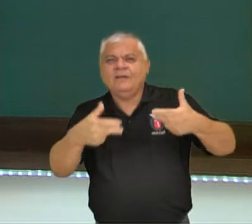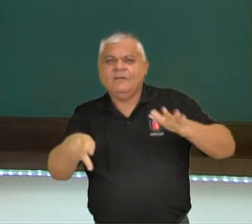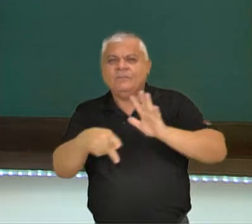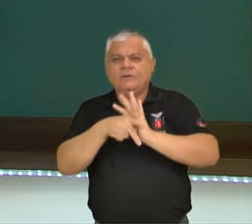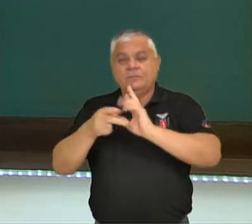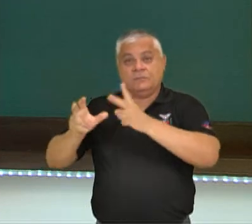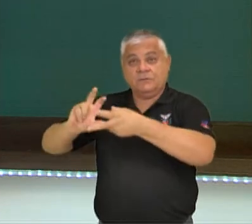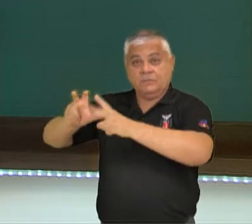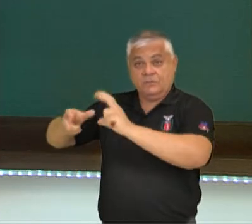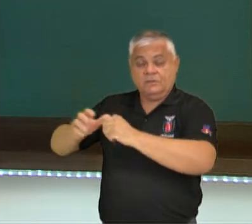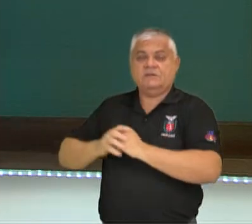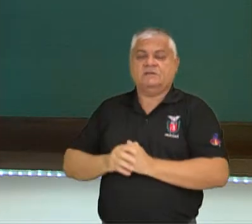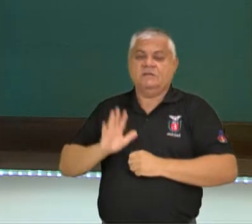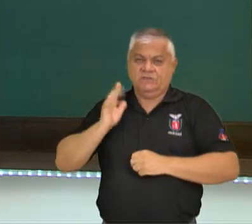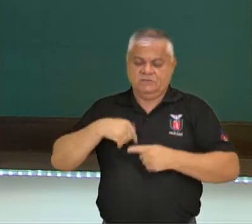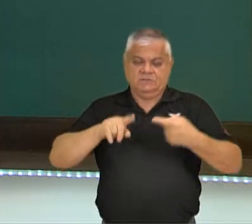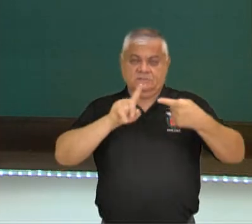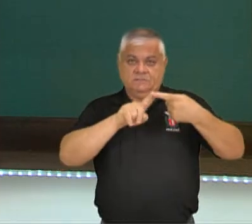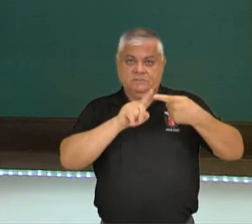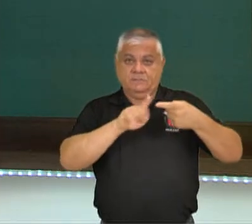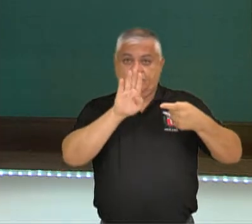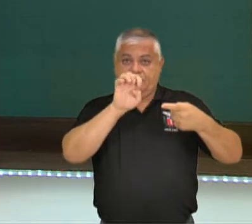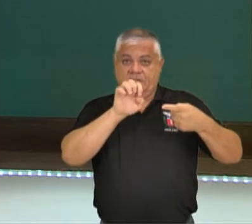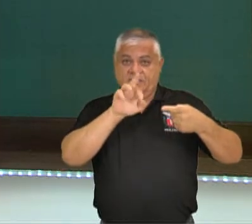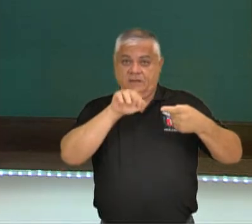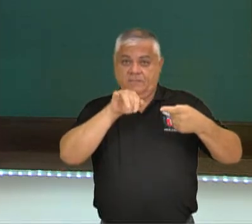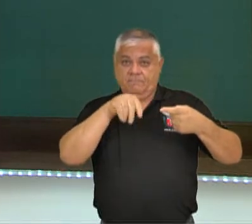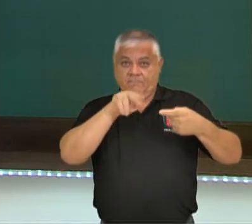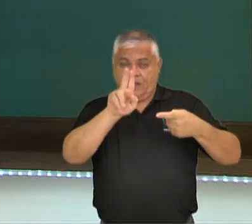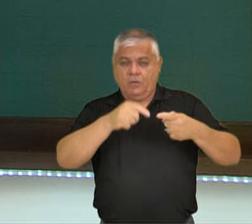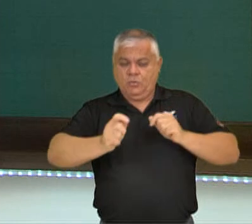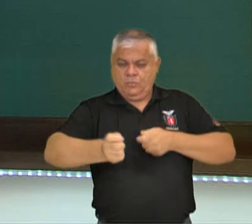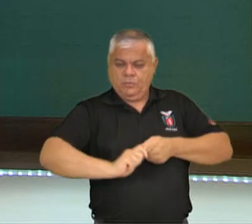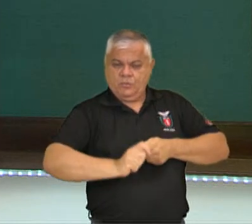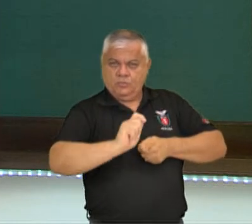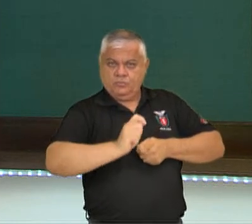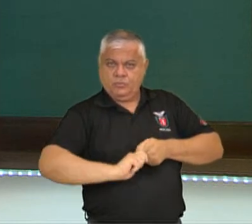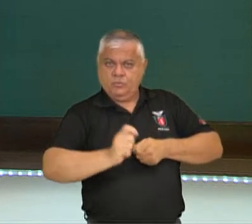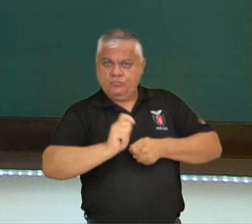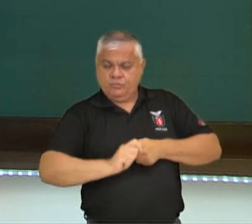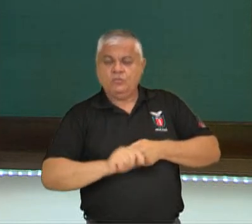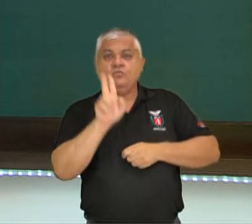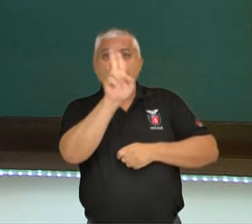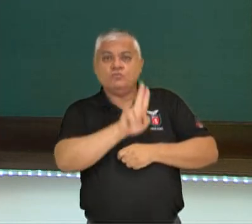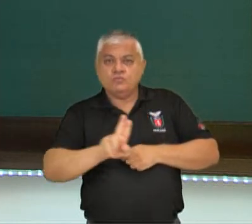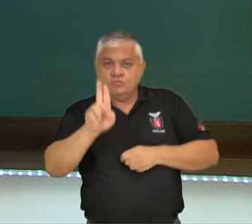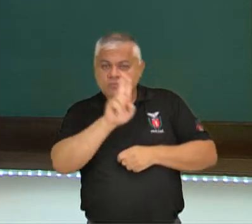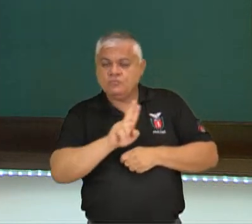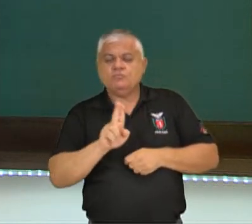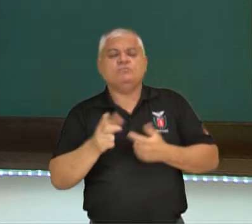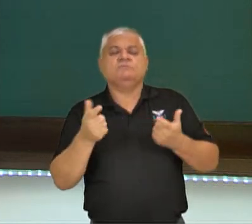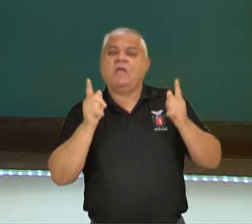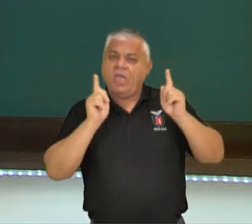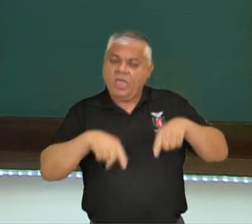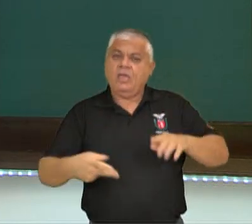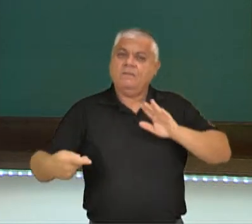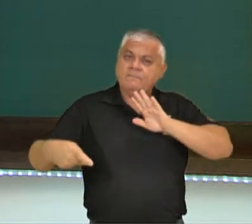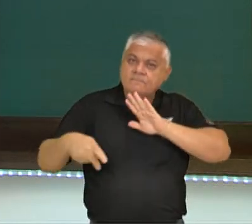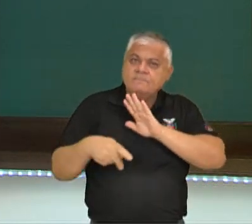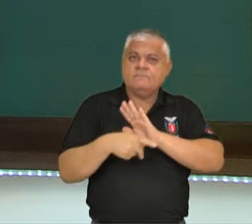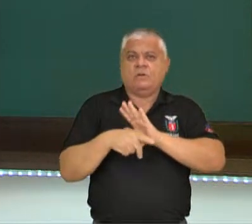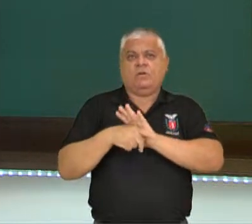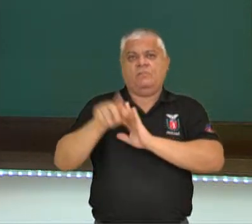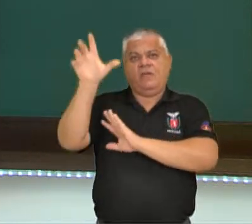capoeira. Então a gente já viu o berimbau, que a forma atual e o modo de tocar são construções